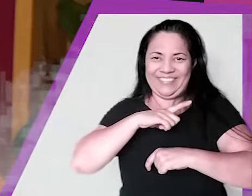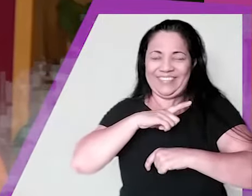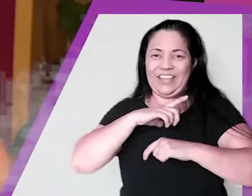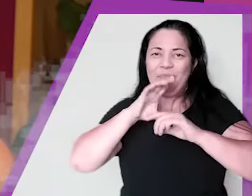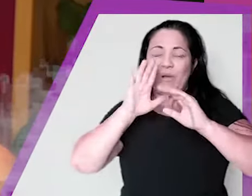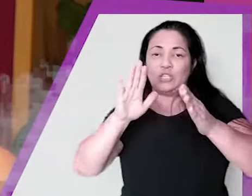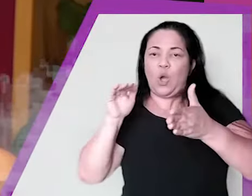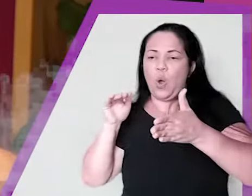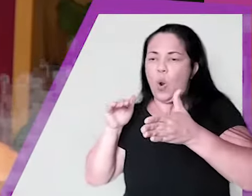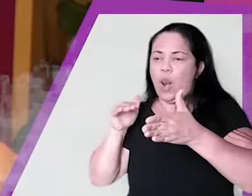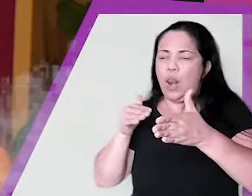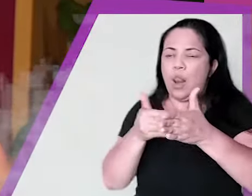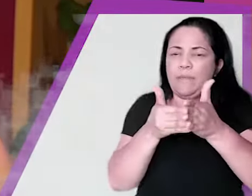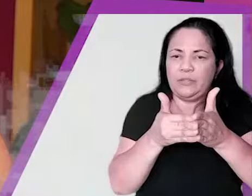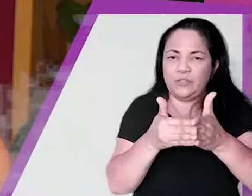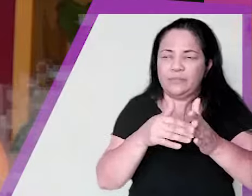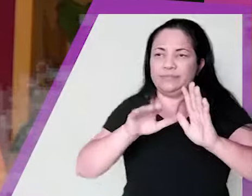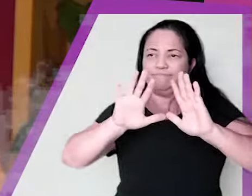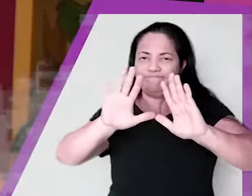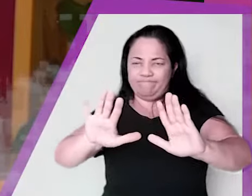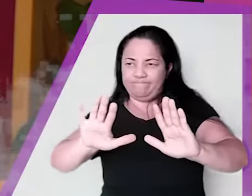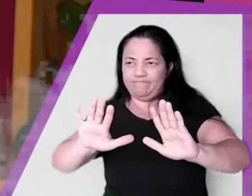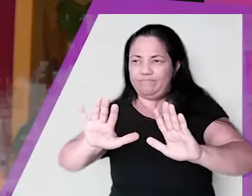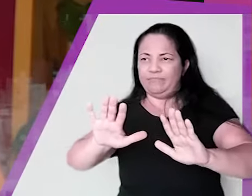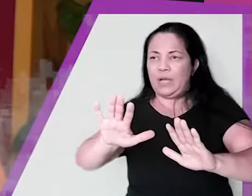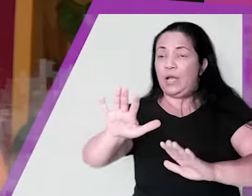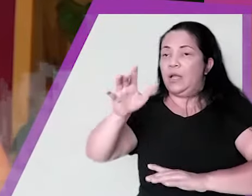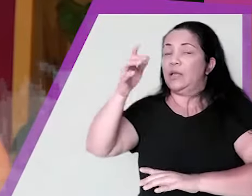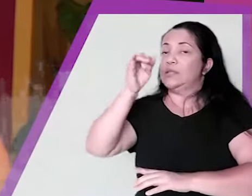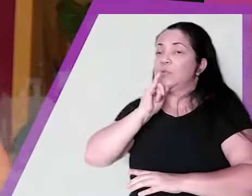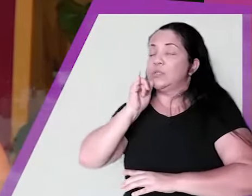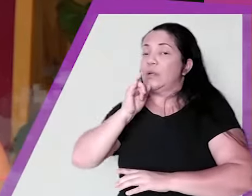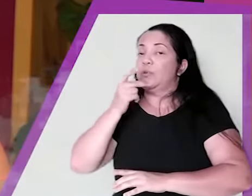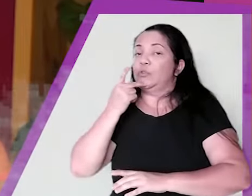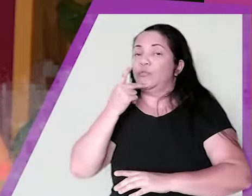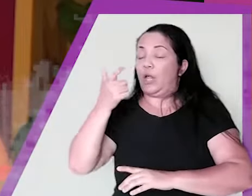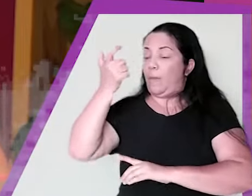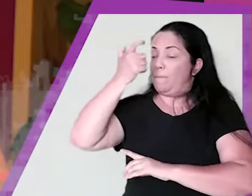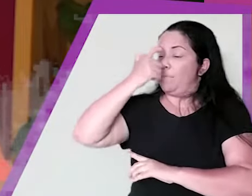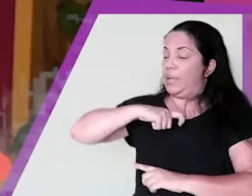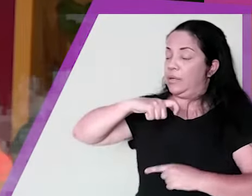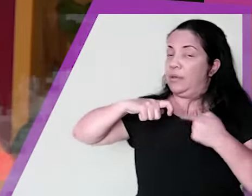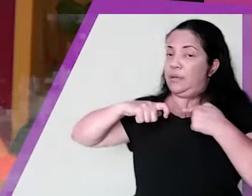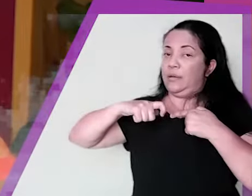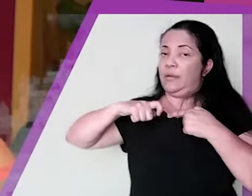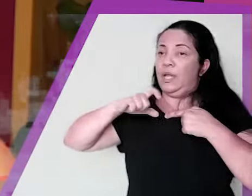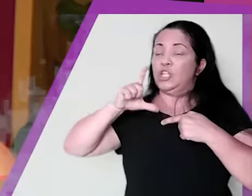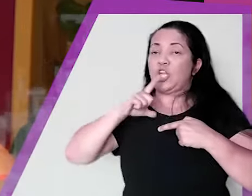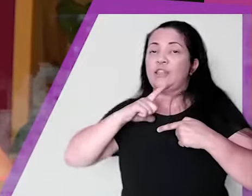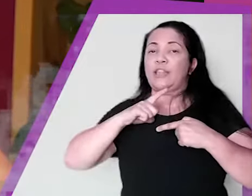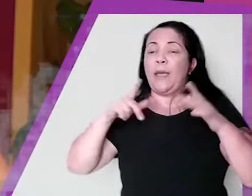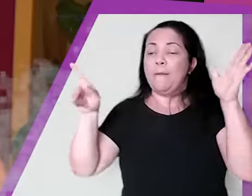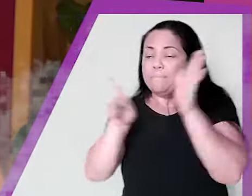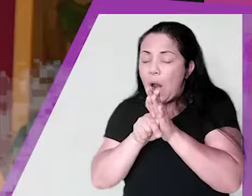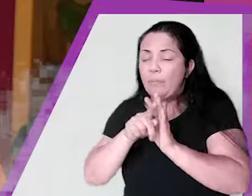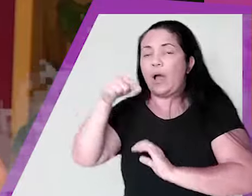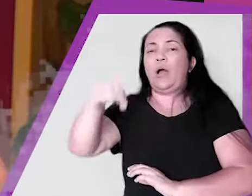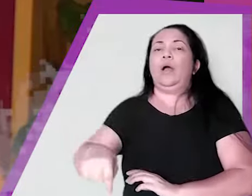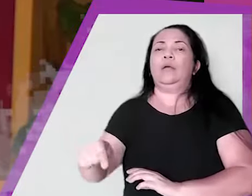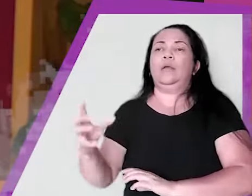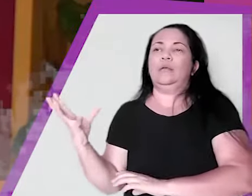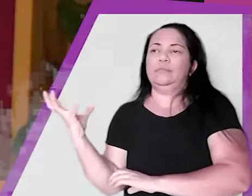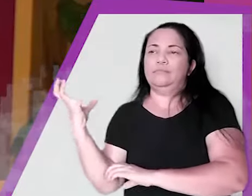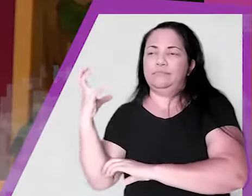vê aqui. Uma espécie diferente. Mas o que é interessante é o seguinte, essa família, que é a família